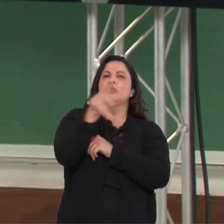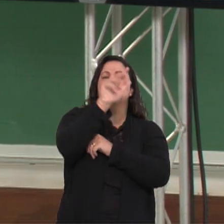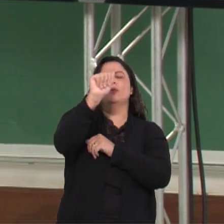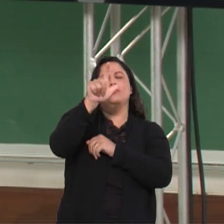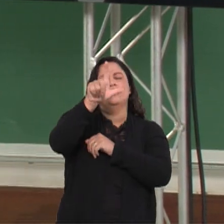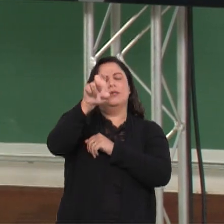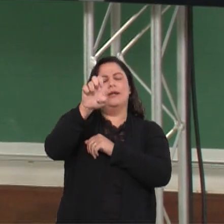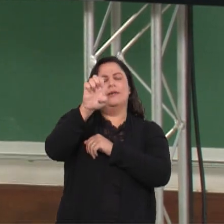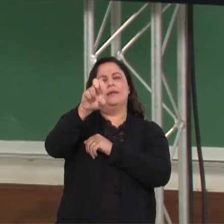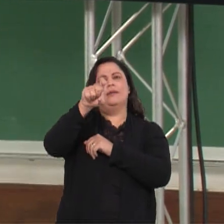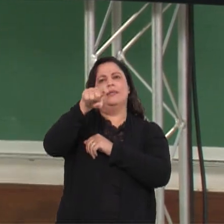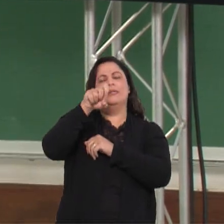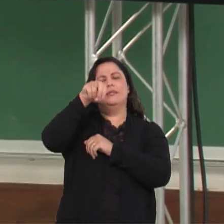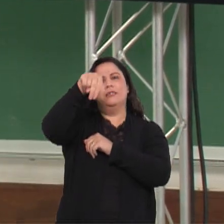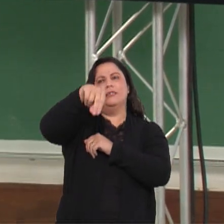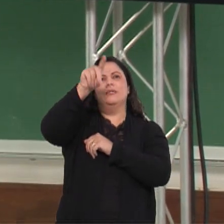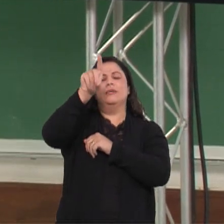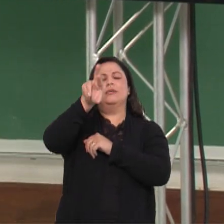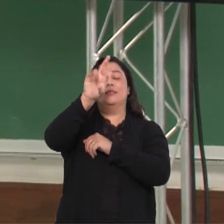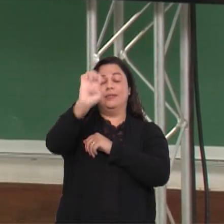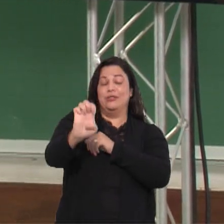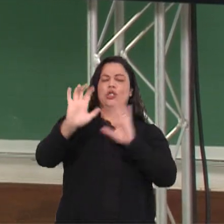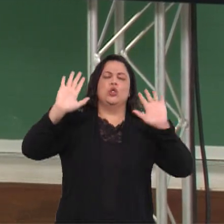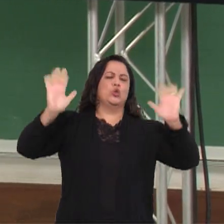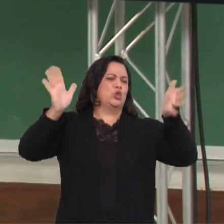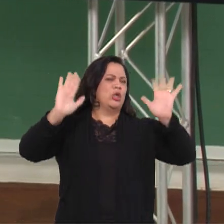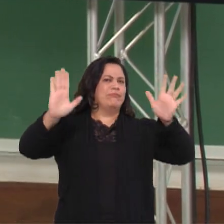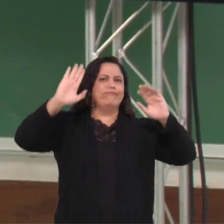Eu estou me despedindo de vocês na aula de hoje. Quero